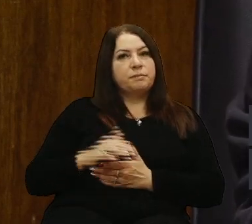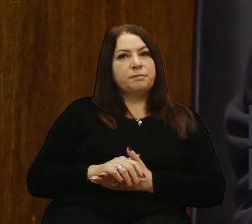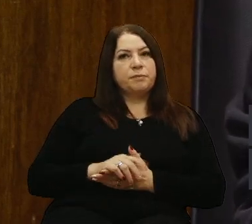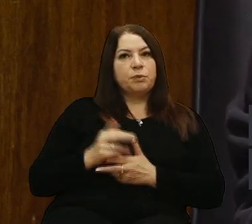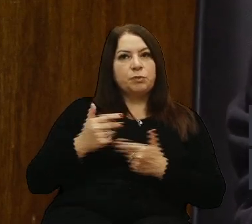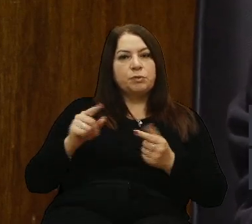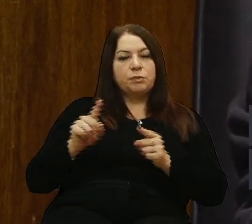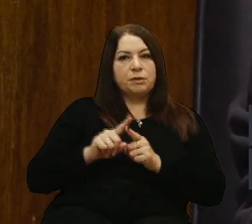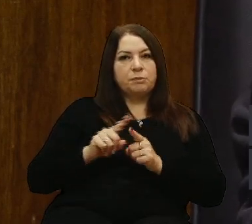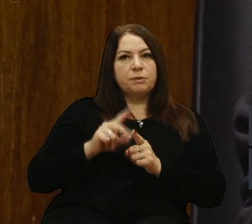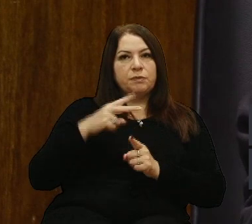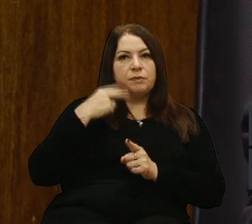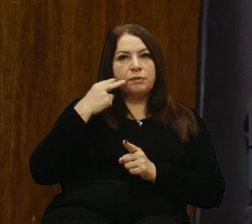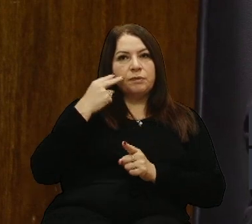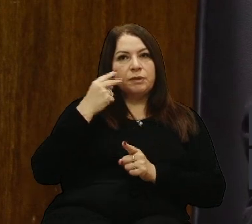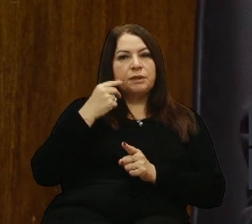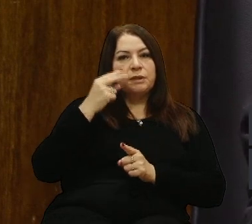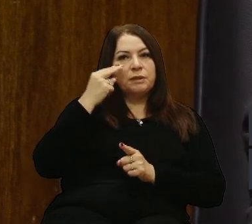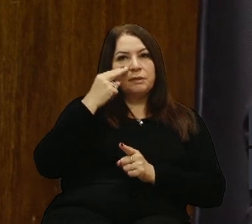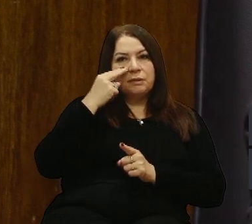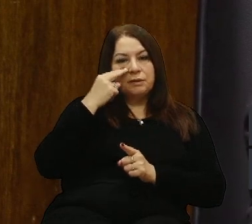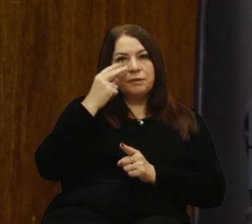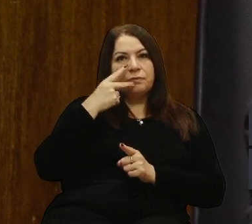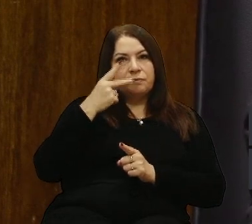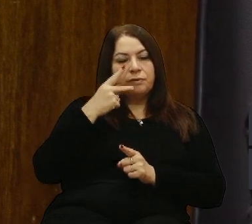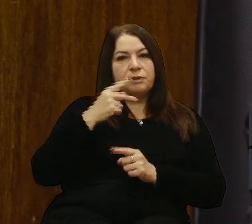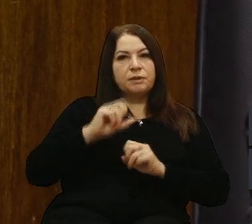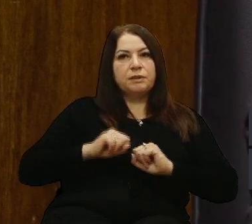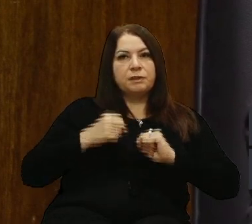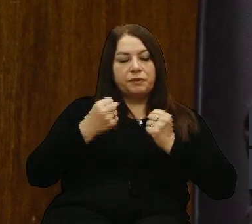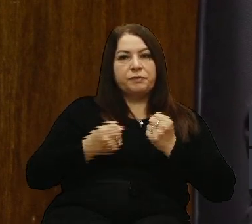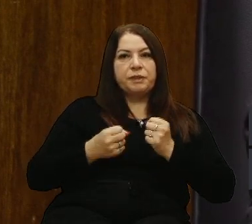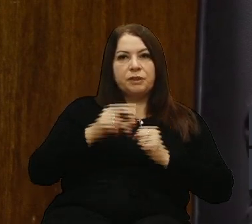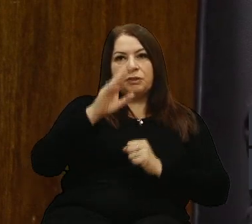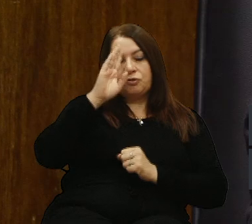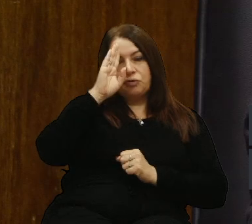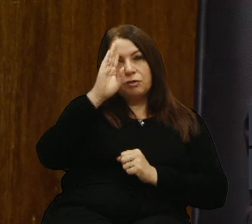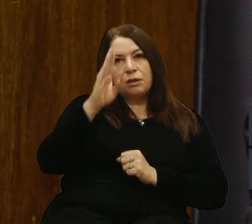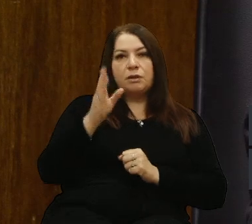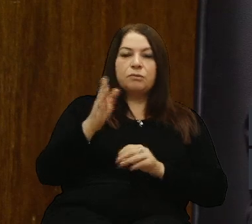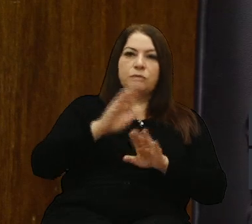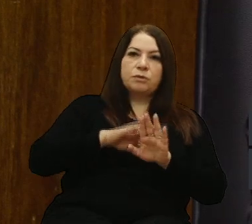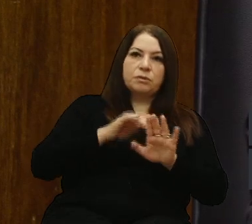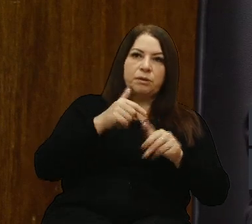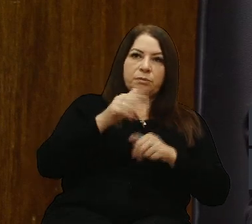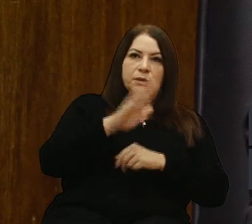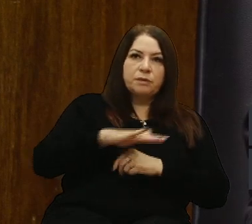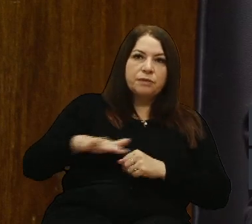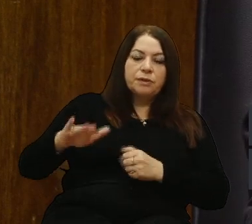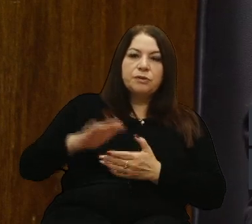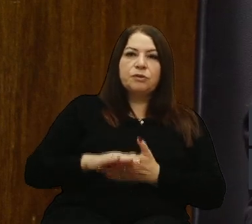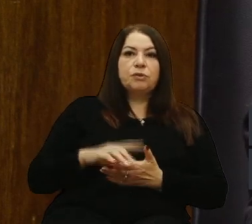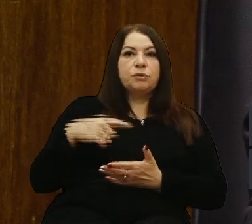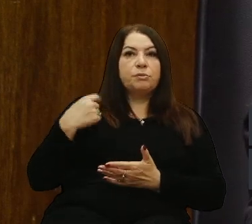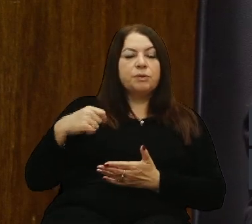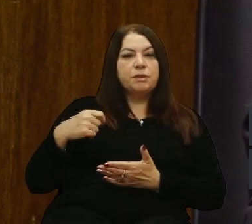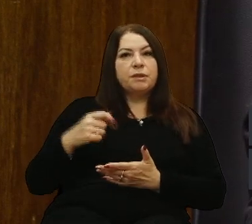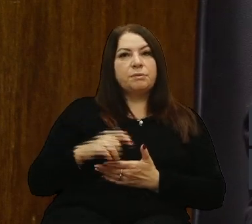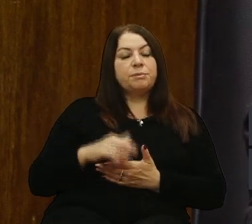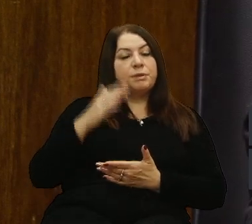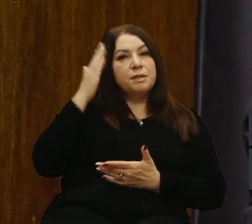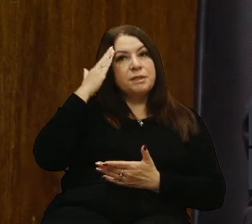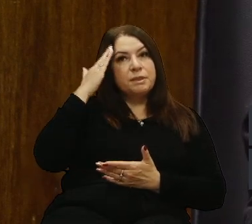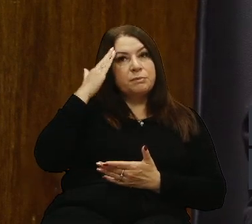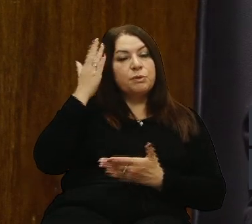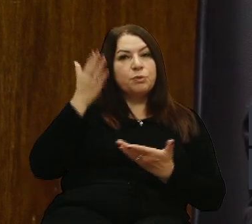Outra questão, vereador Sandro Fantinel, quando o senhor fala e defende, direta ou indiretamente, o trabalho infantil, nós precisamos saber